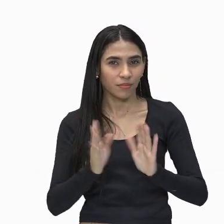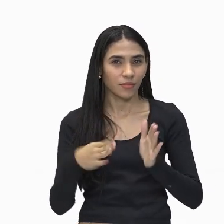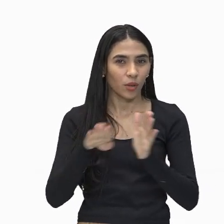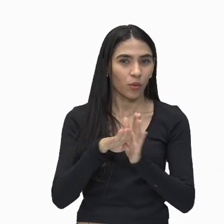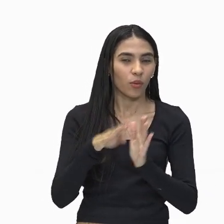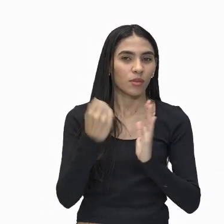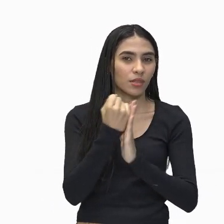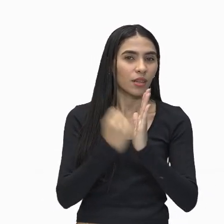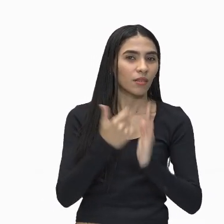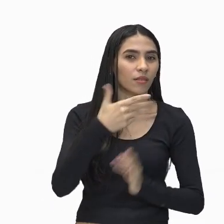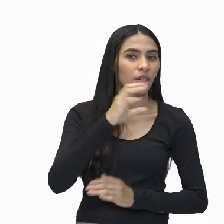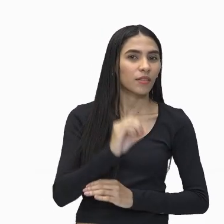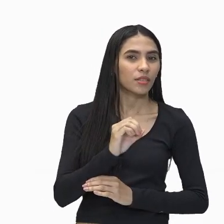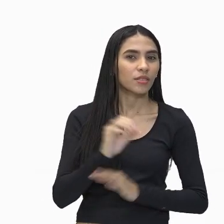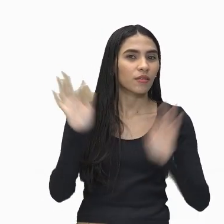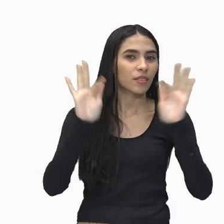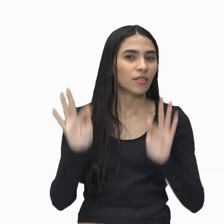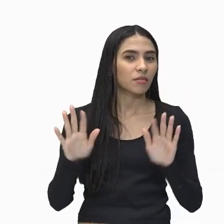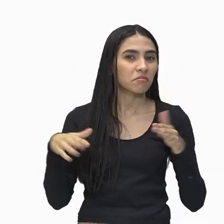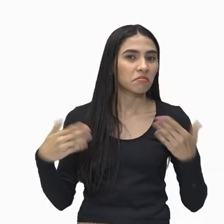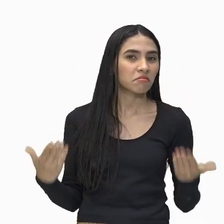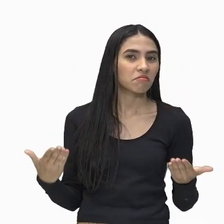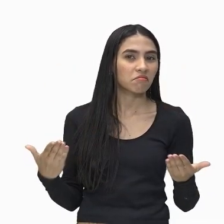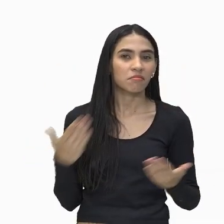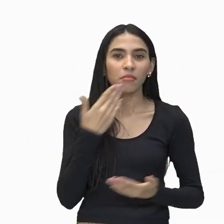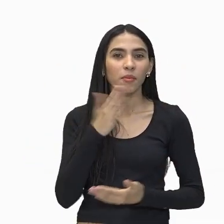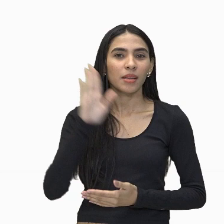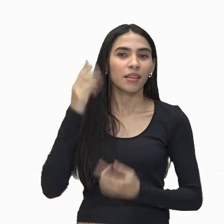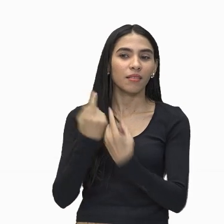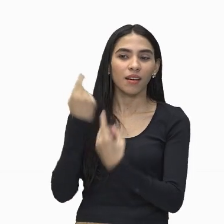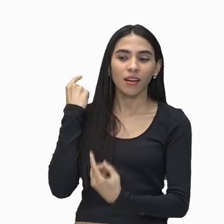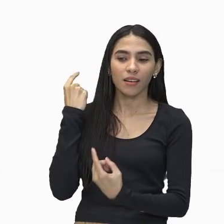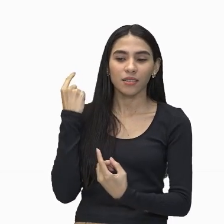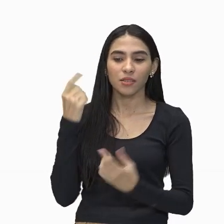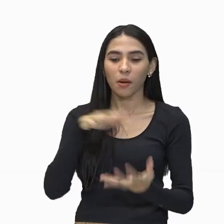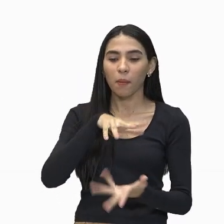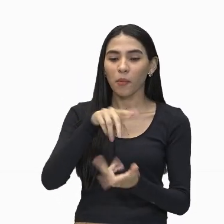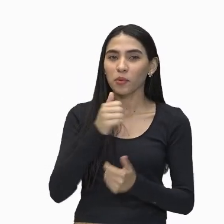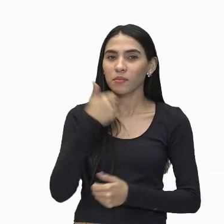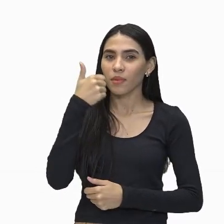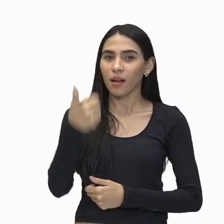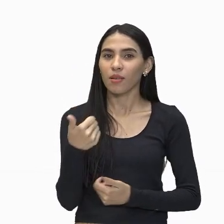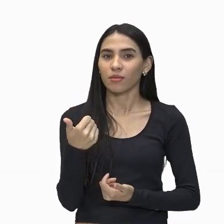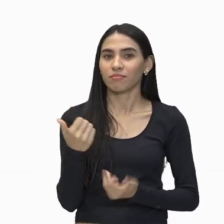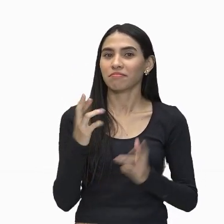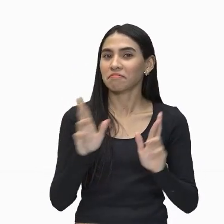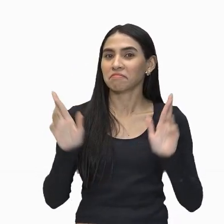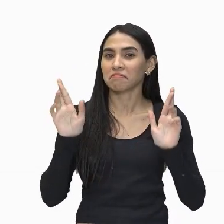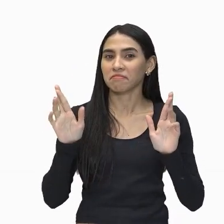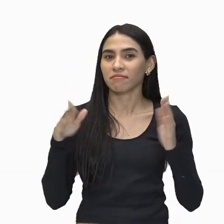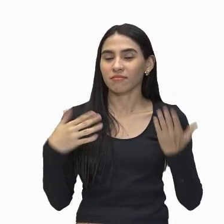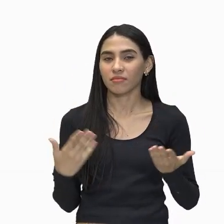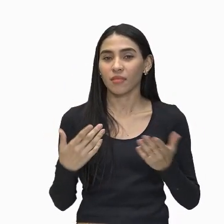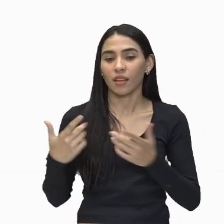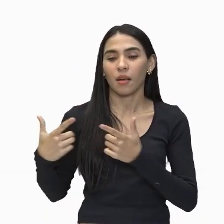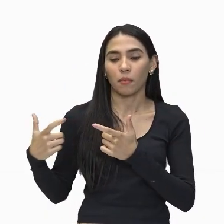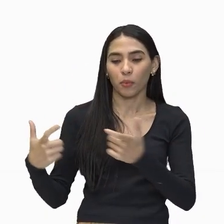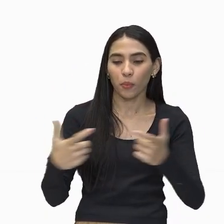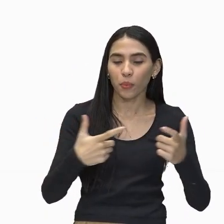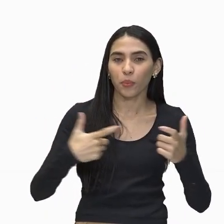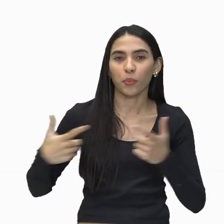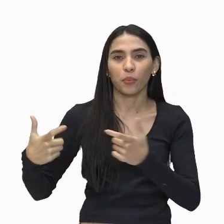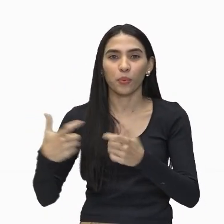XX, cadê essa felicidade que nos foi prometida? Cadê esse mundo melhor que nos foi prometido? As grandes guerras